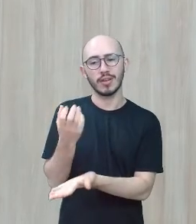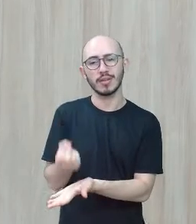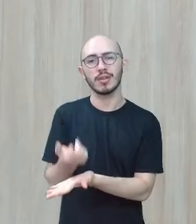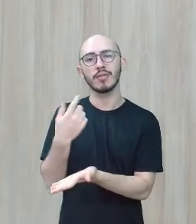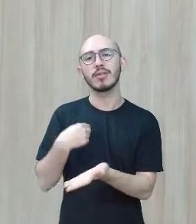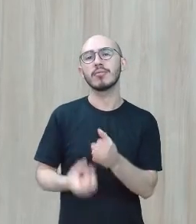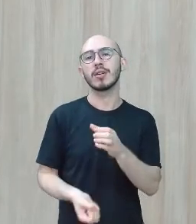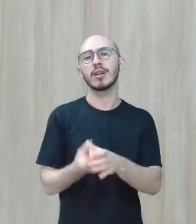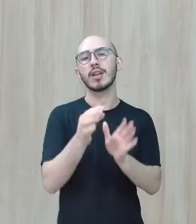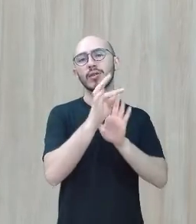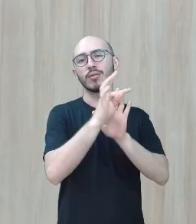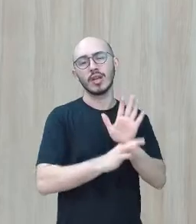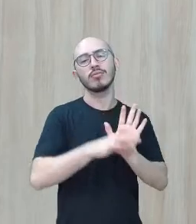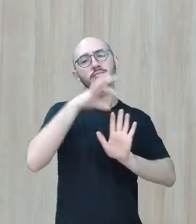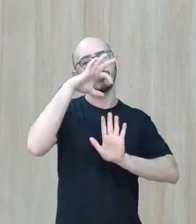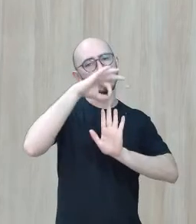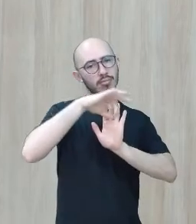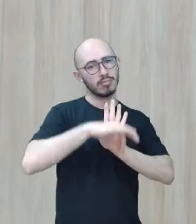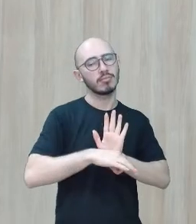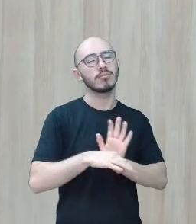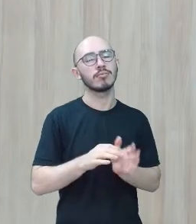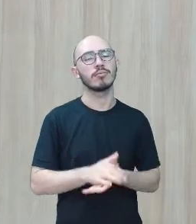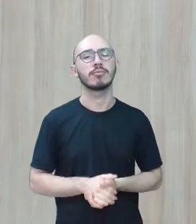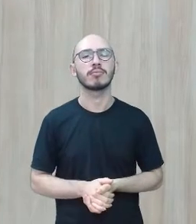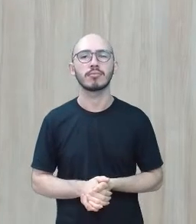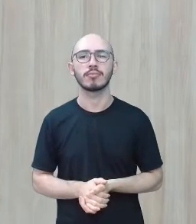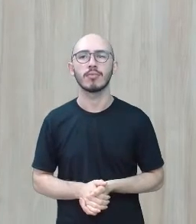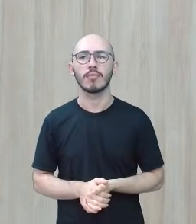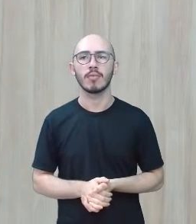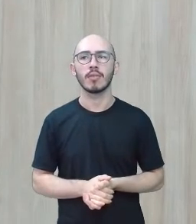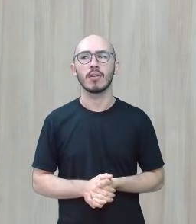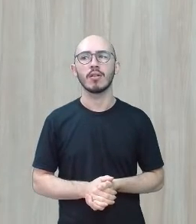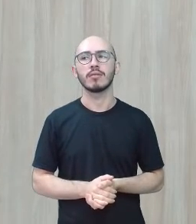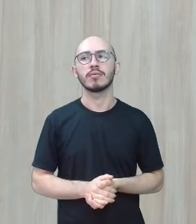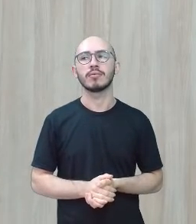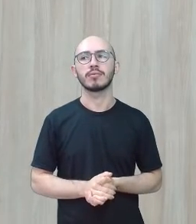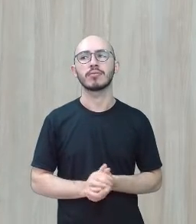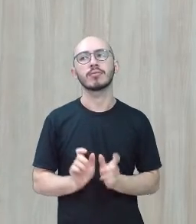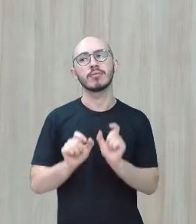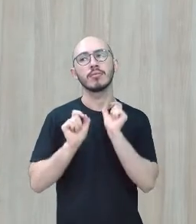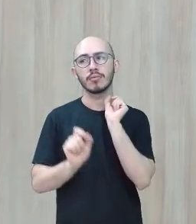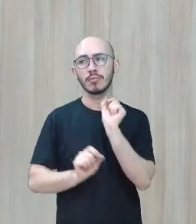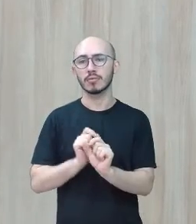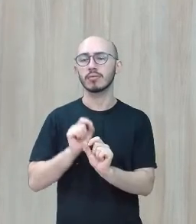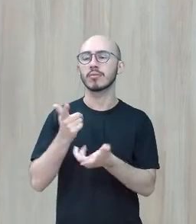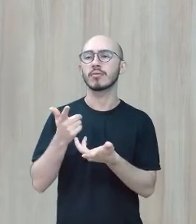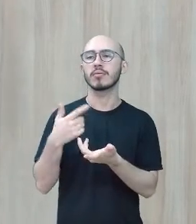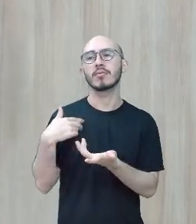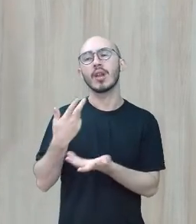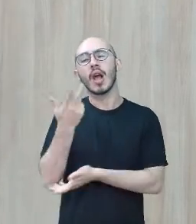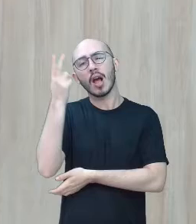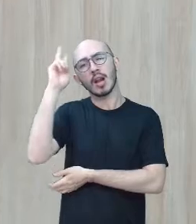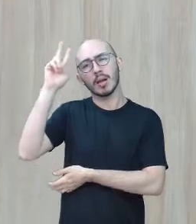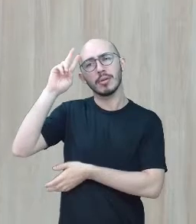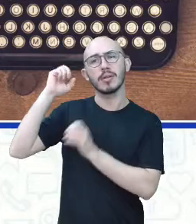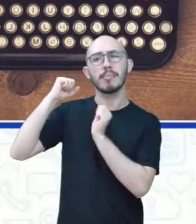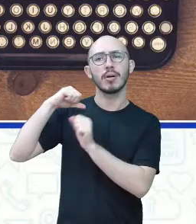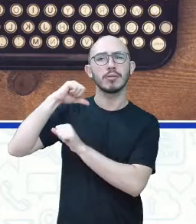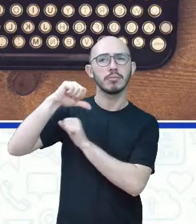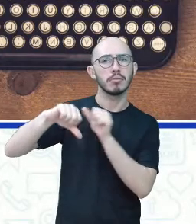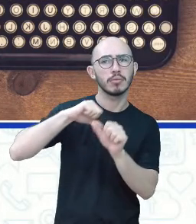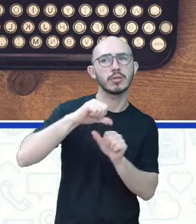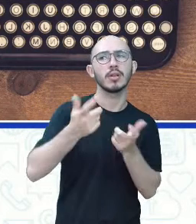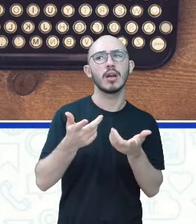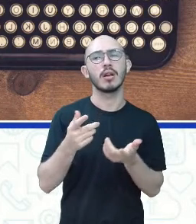coeso, né? Que não são completamente capturáveis, são moventes, ou seja, a gente não tem necessariamente